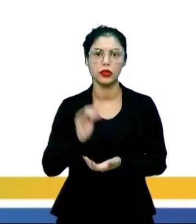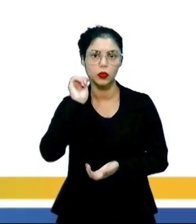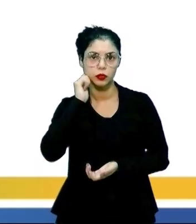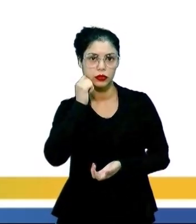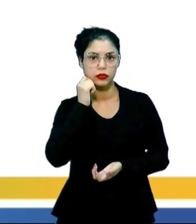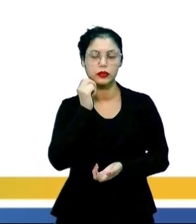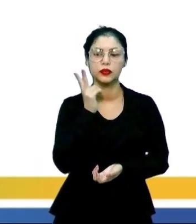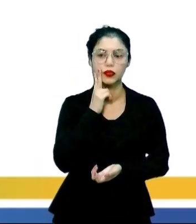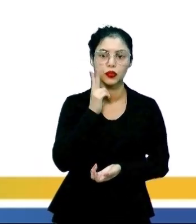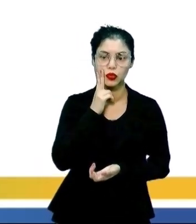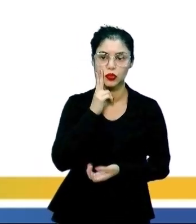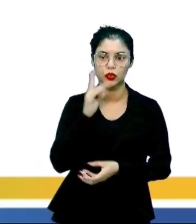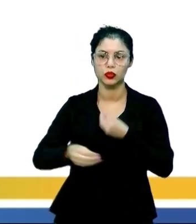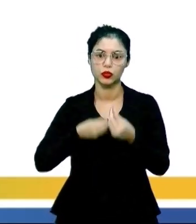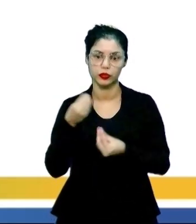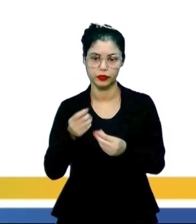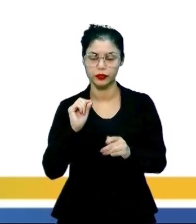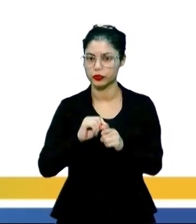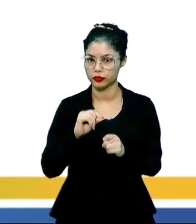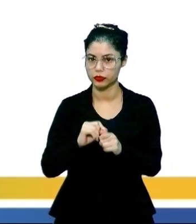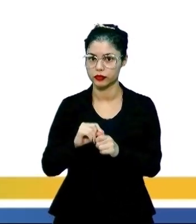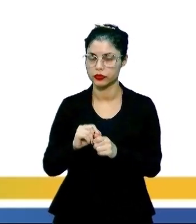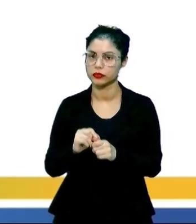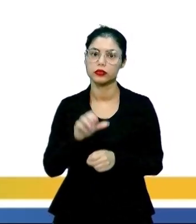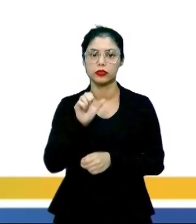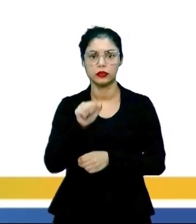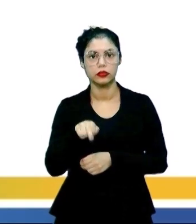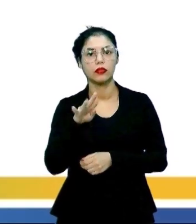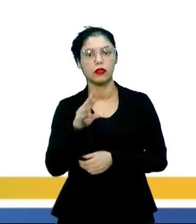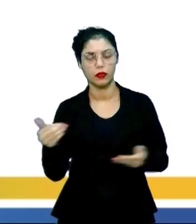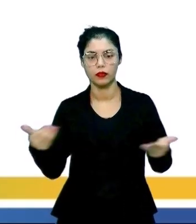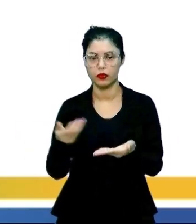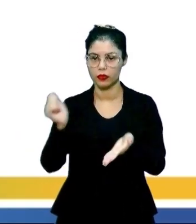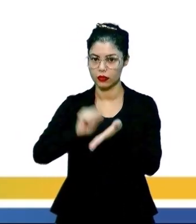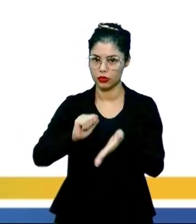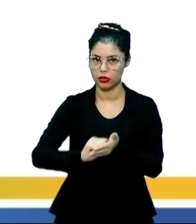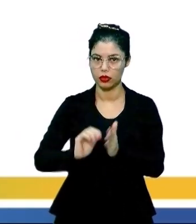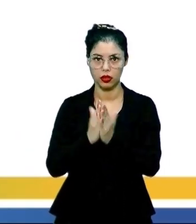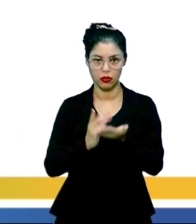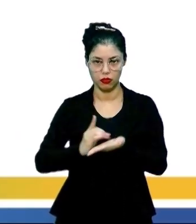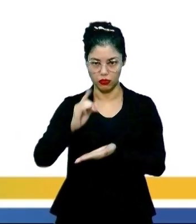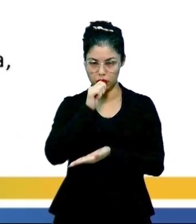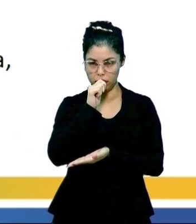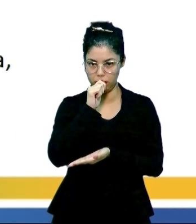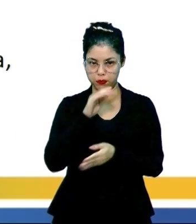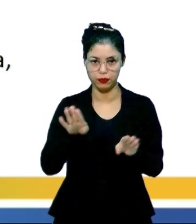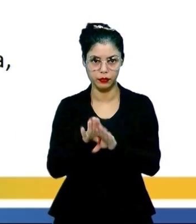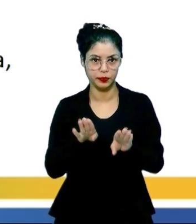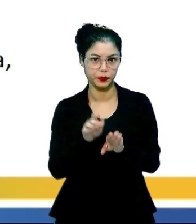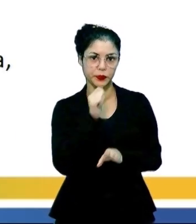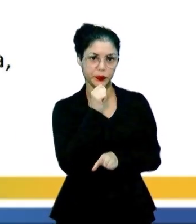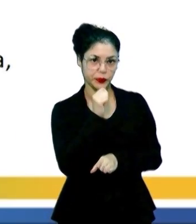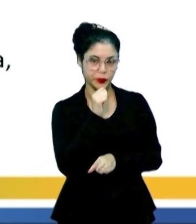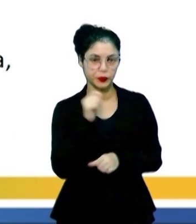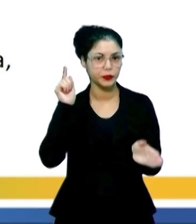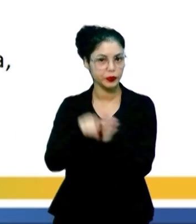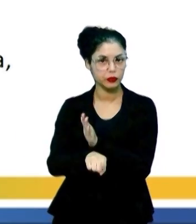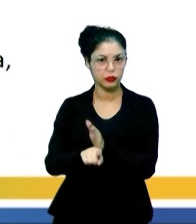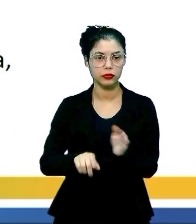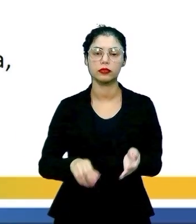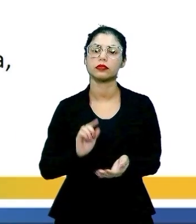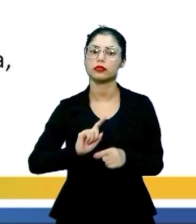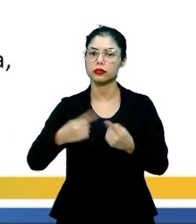e vinho, como se faz realmente nas Santas Ceias, como é a descrição bíblica. Então, essa imagem... A questão, vamos